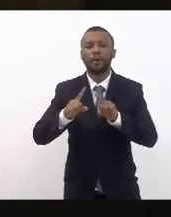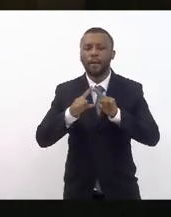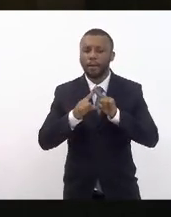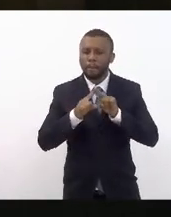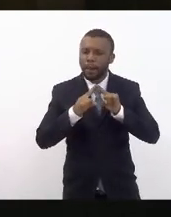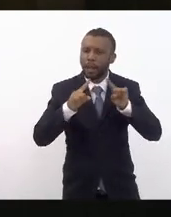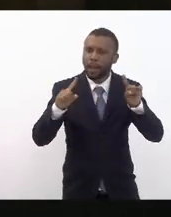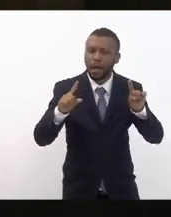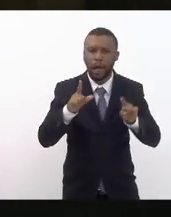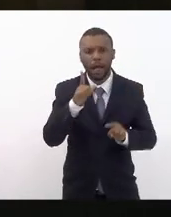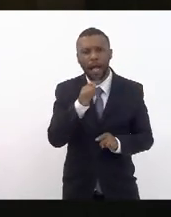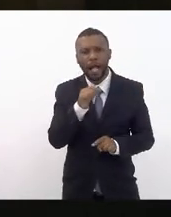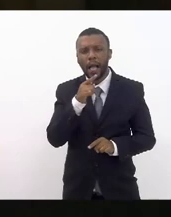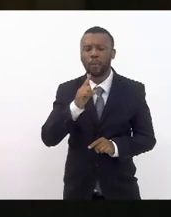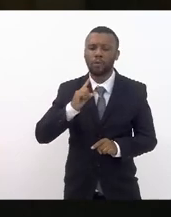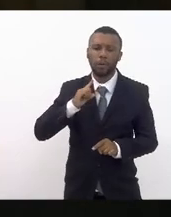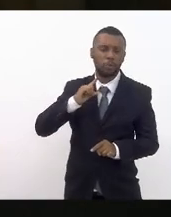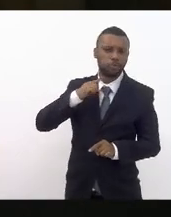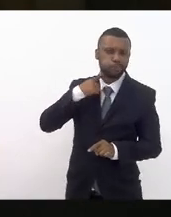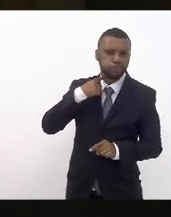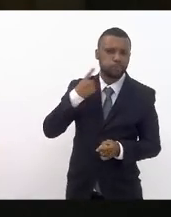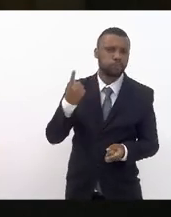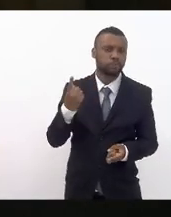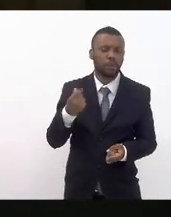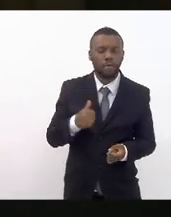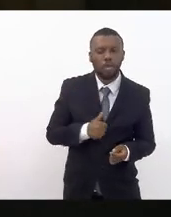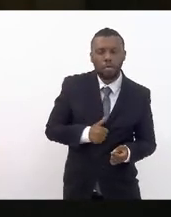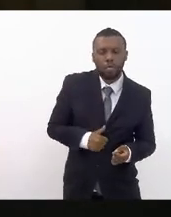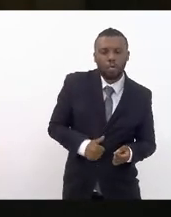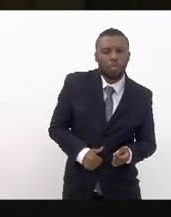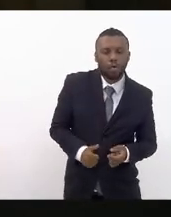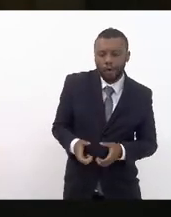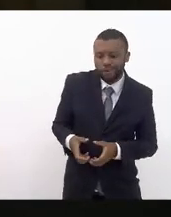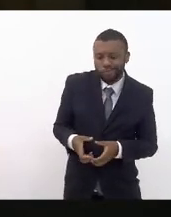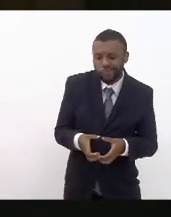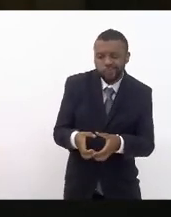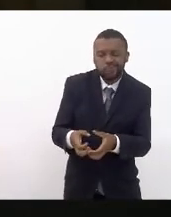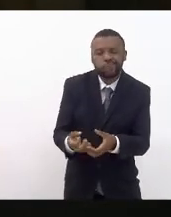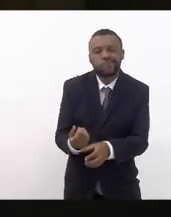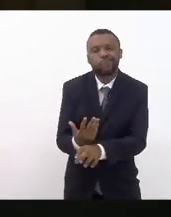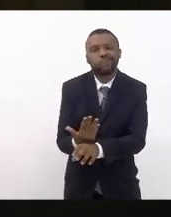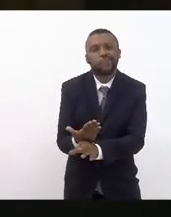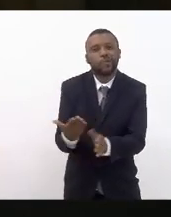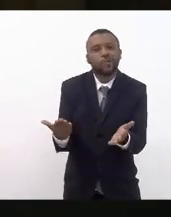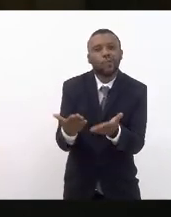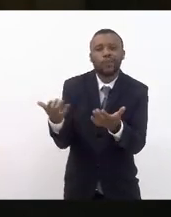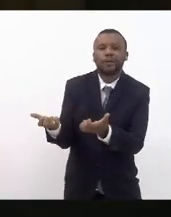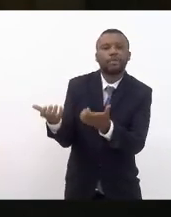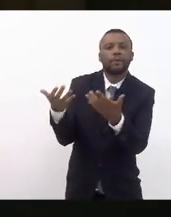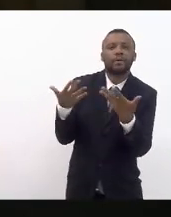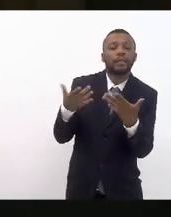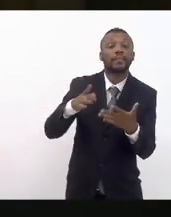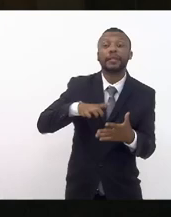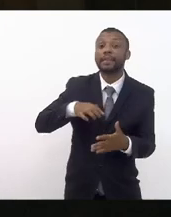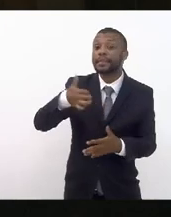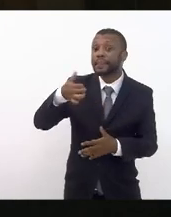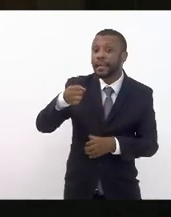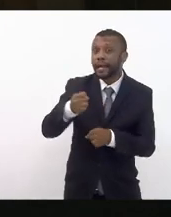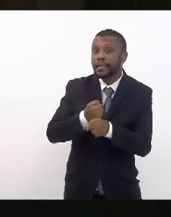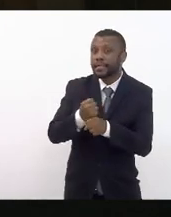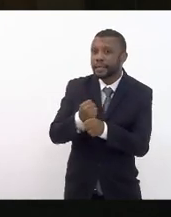água contaminada, esgoto jogando para fora. E o que eles me falaram hoje é exatamente que eles têm 10